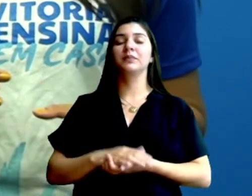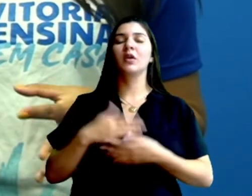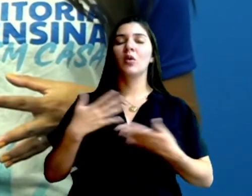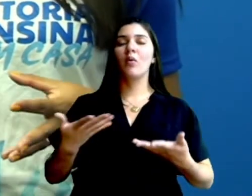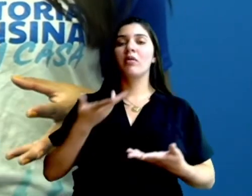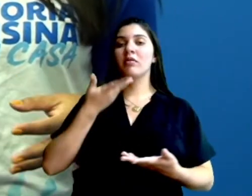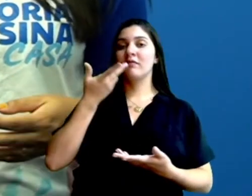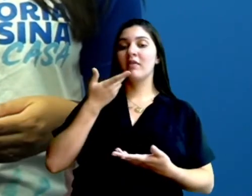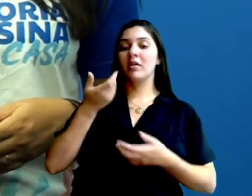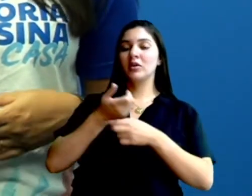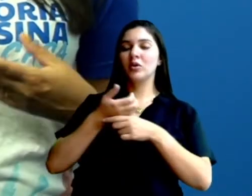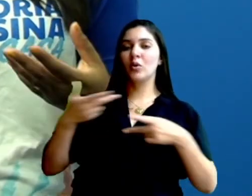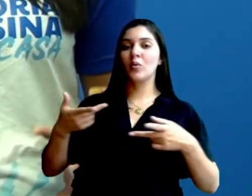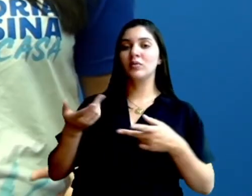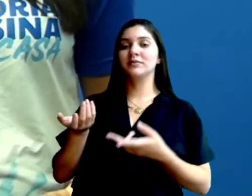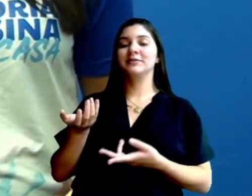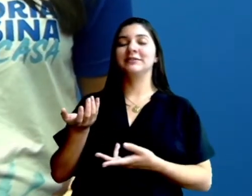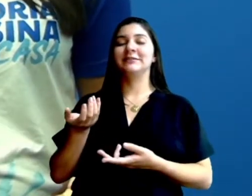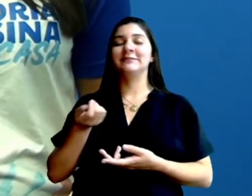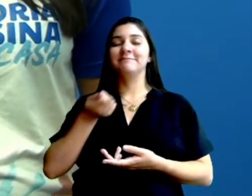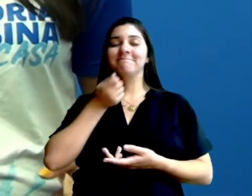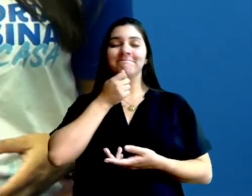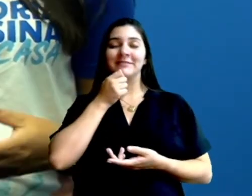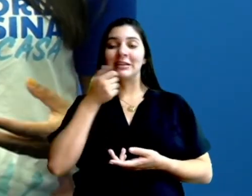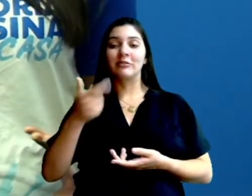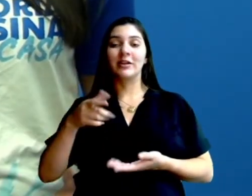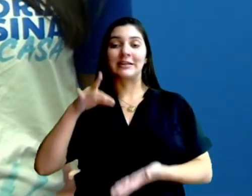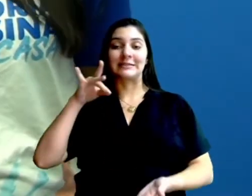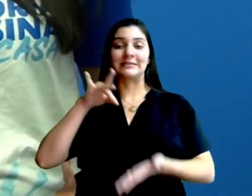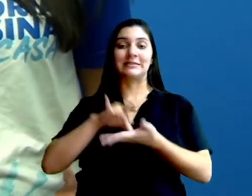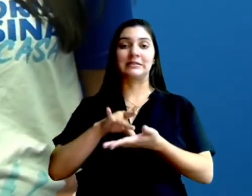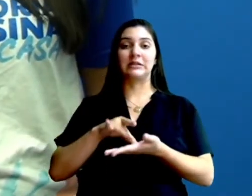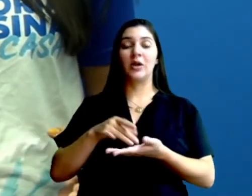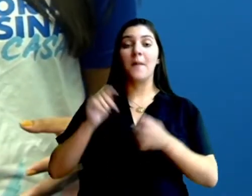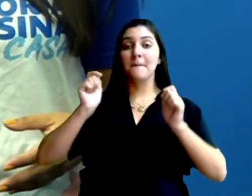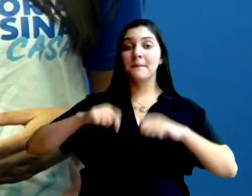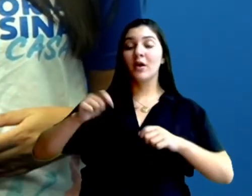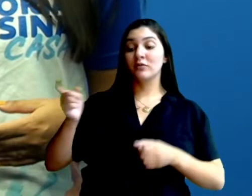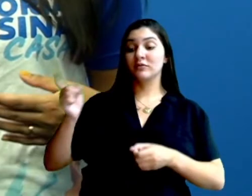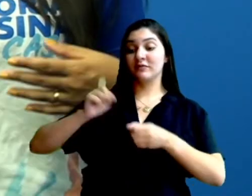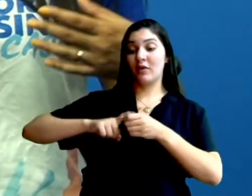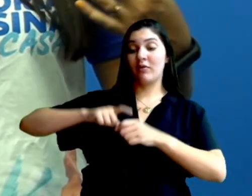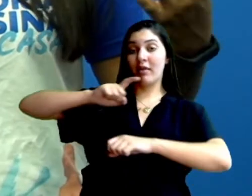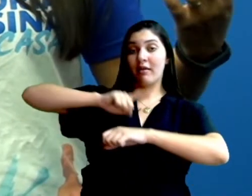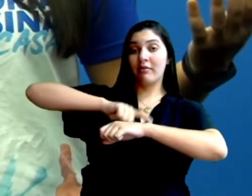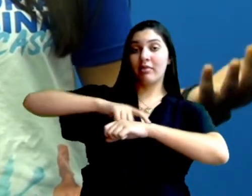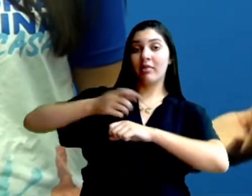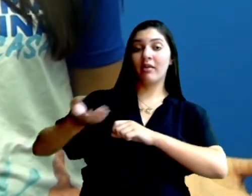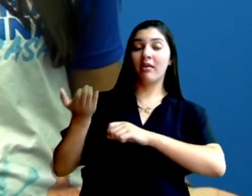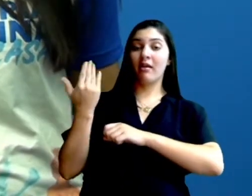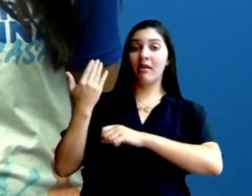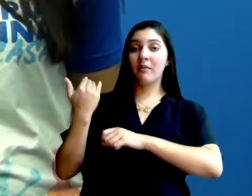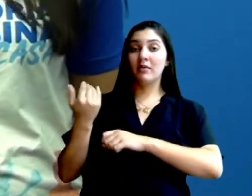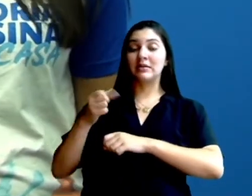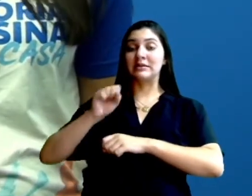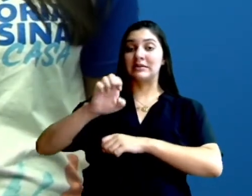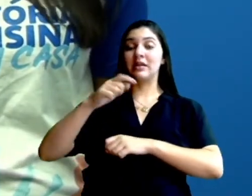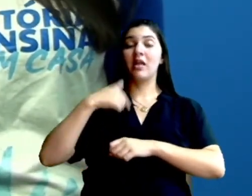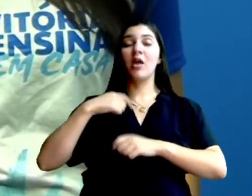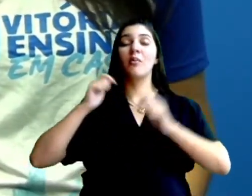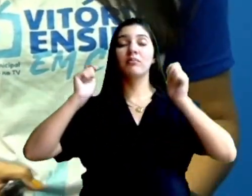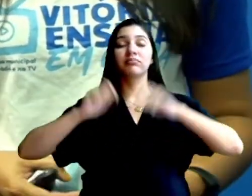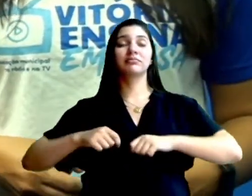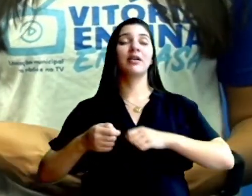gente fala de coisas incertas, eu posso voltar no tempo? Eu não posso. Então, se eu pudesse voltar